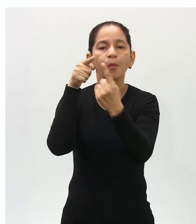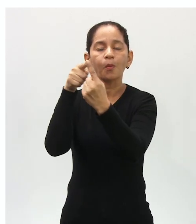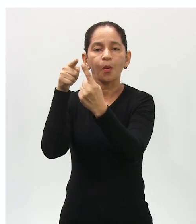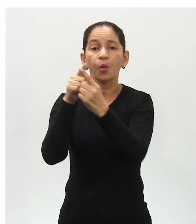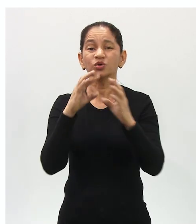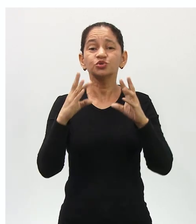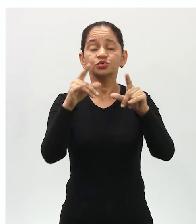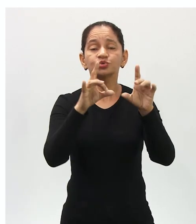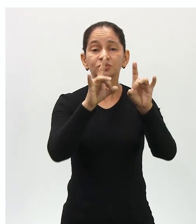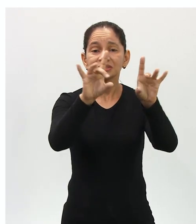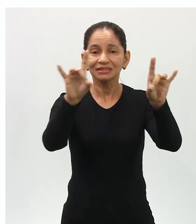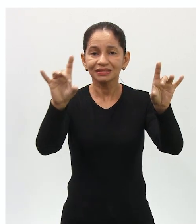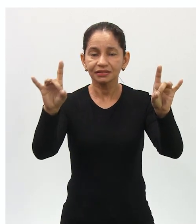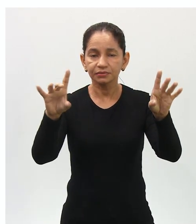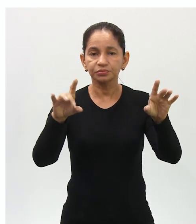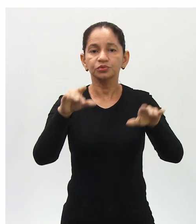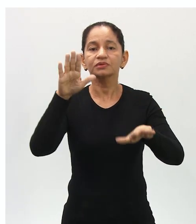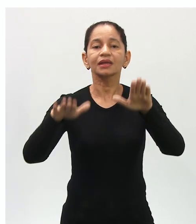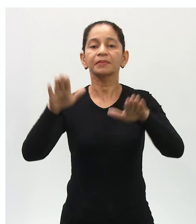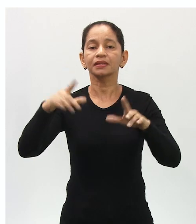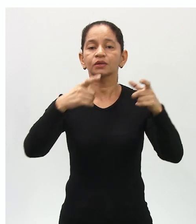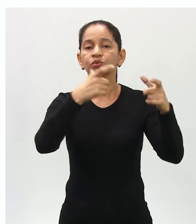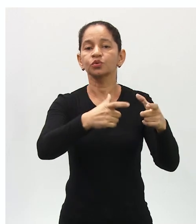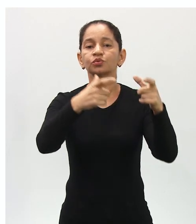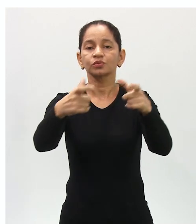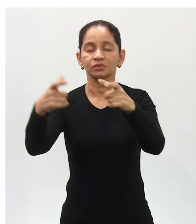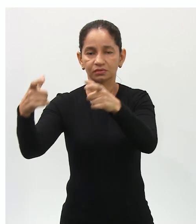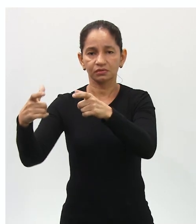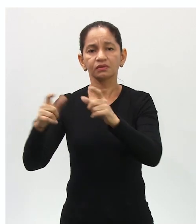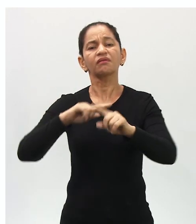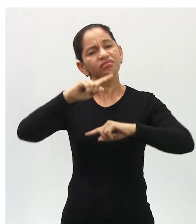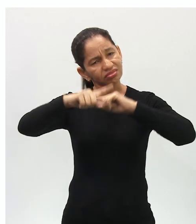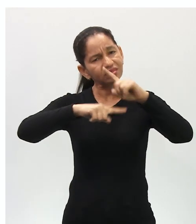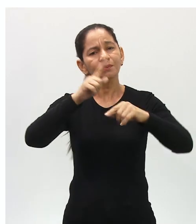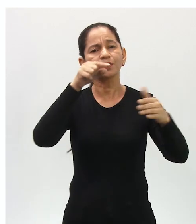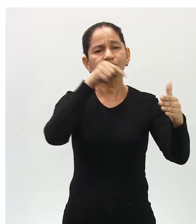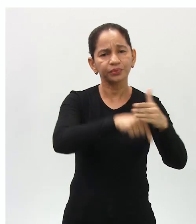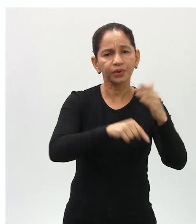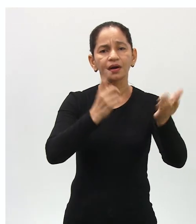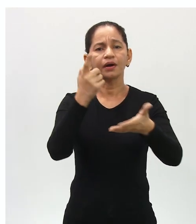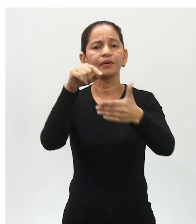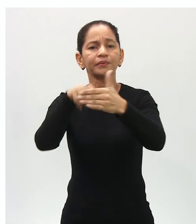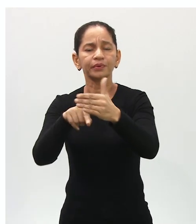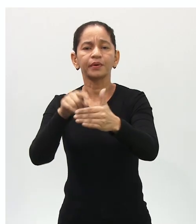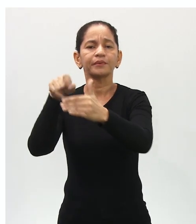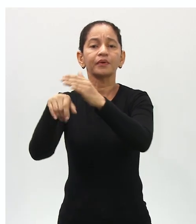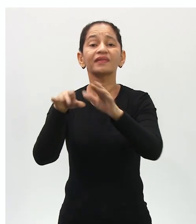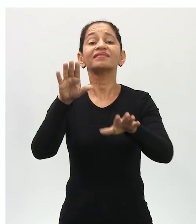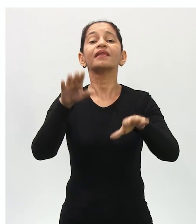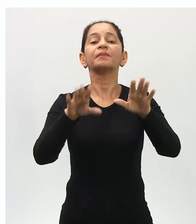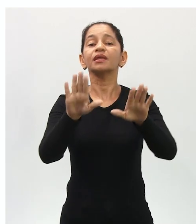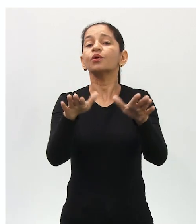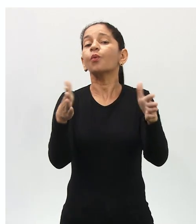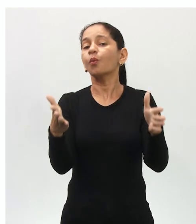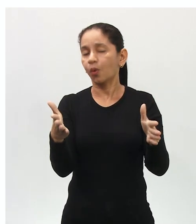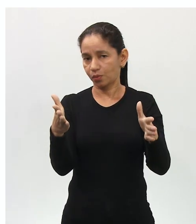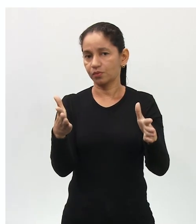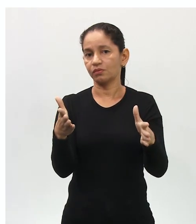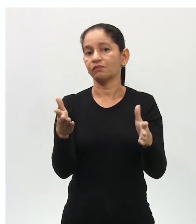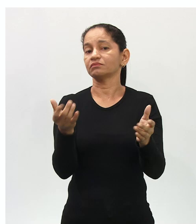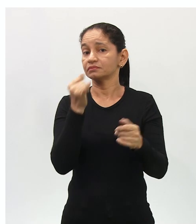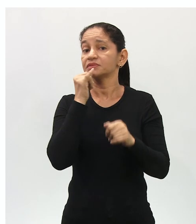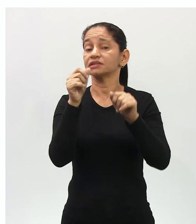objetivos e metas regionais para a administração federal. Daqui a pouco eu vou entrar mais em detalhes sobre isso. E é a